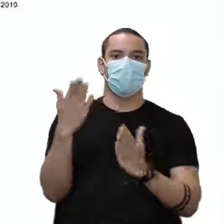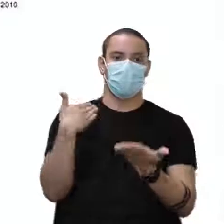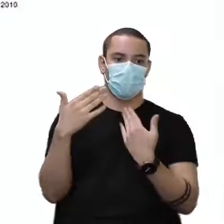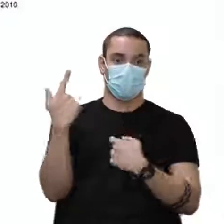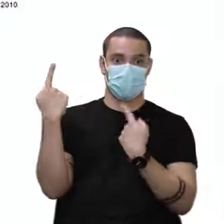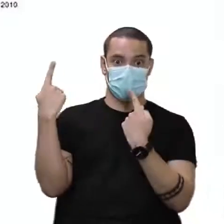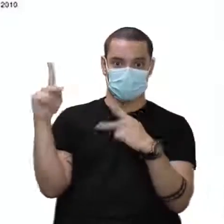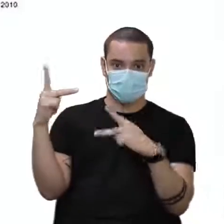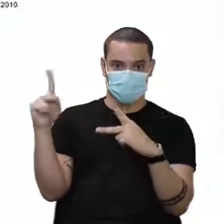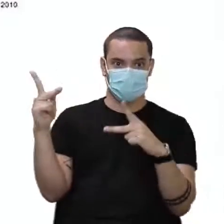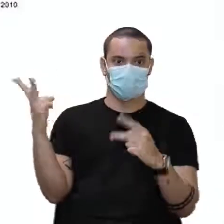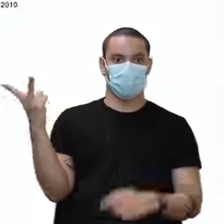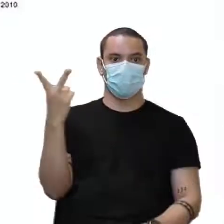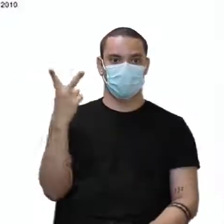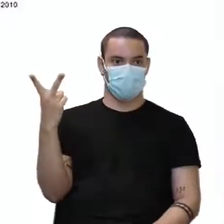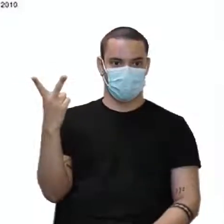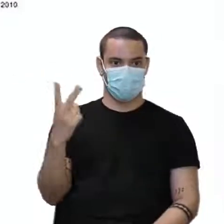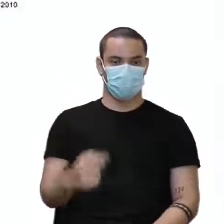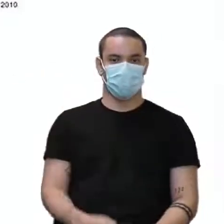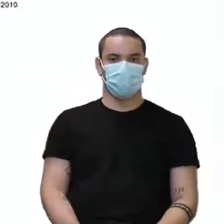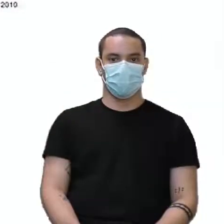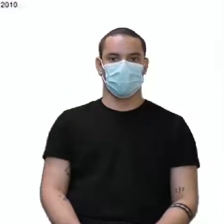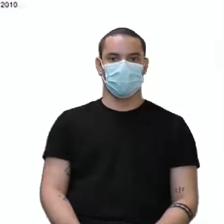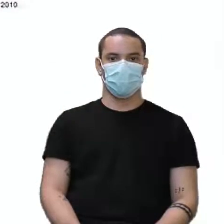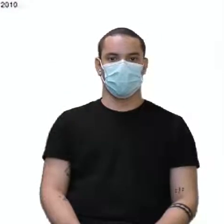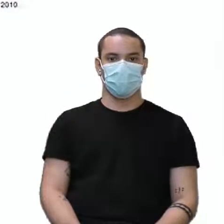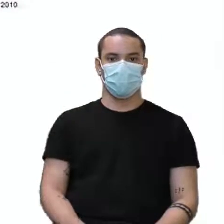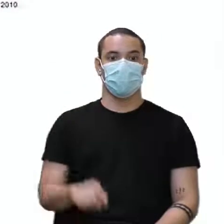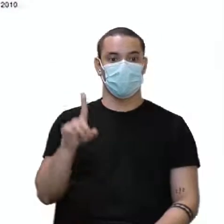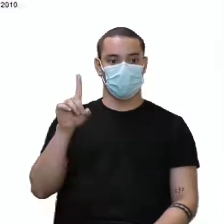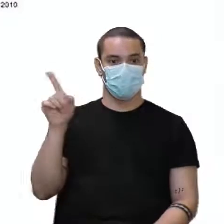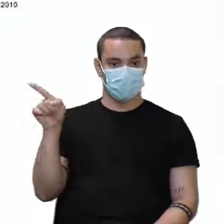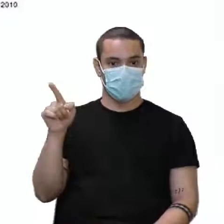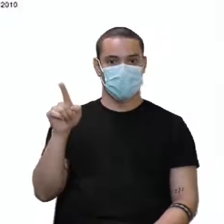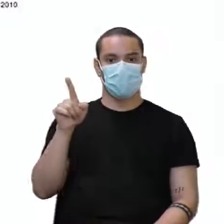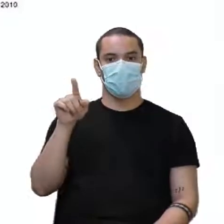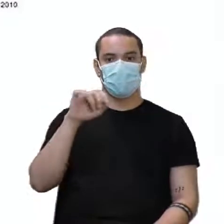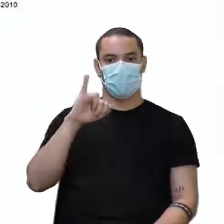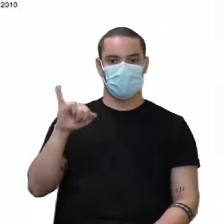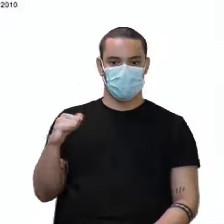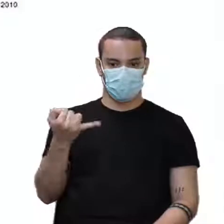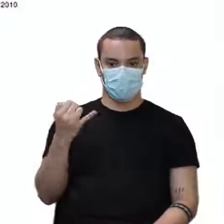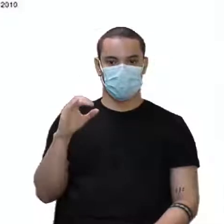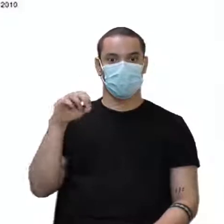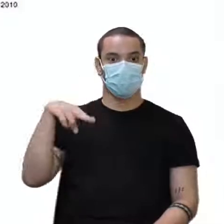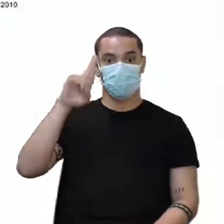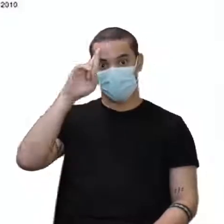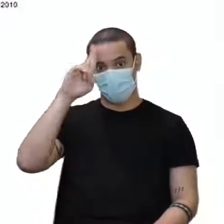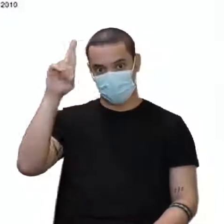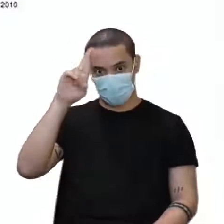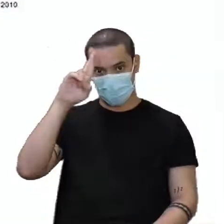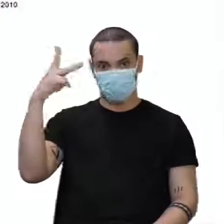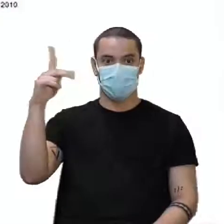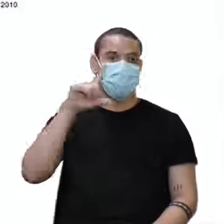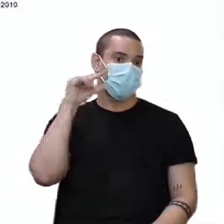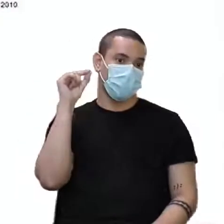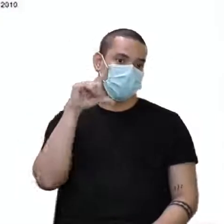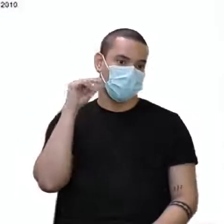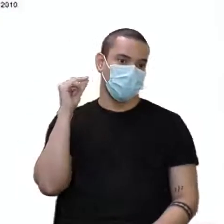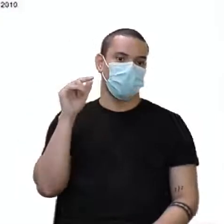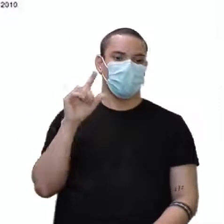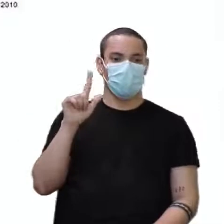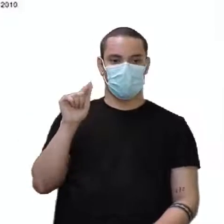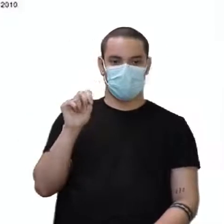aqui entre o John e o Garfield. John é o dono do Garfield. Garfield é esse gatinho que vocês já conhecem, provavelmente já conheceram antes